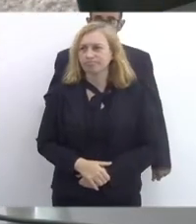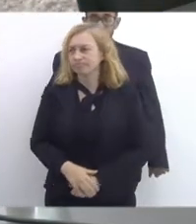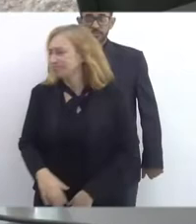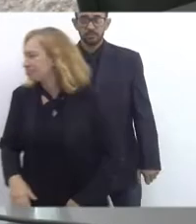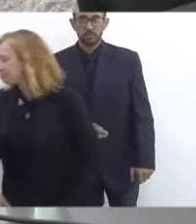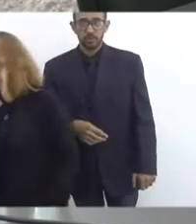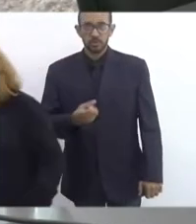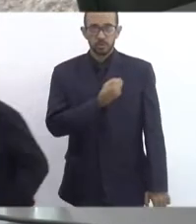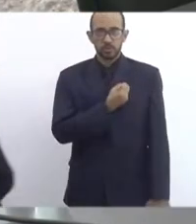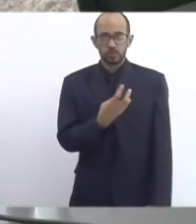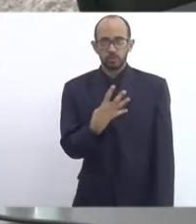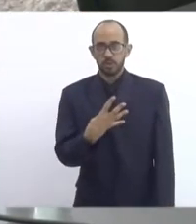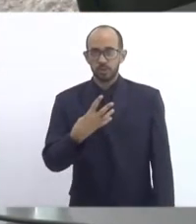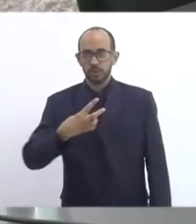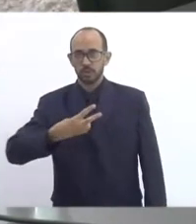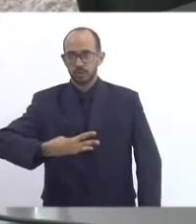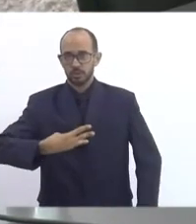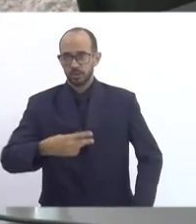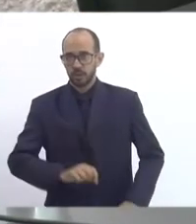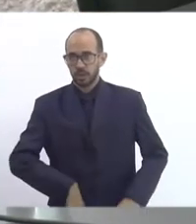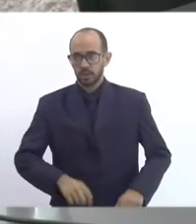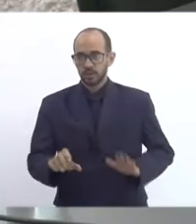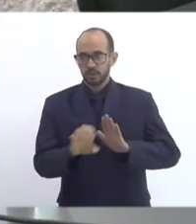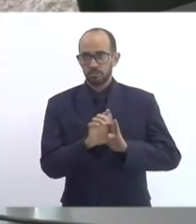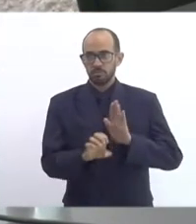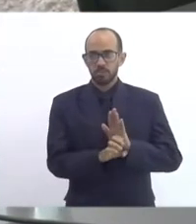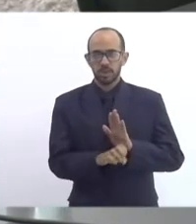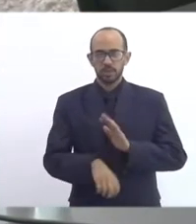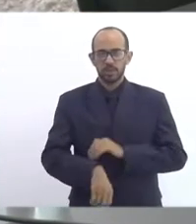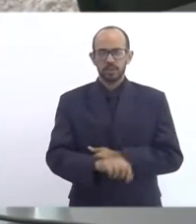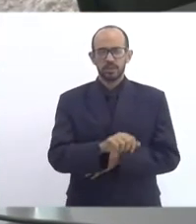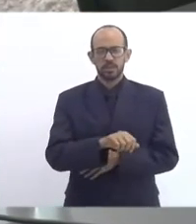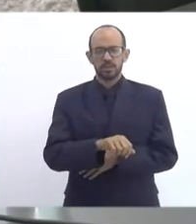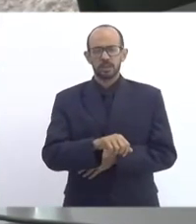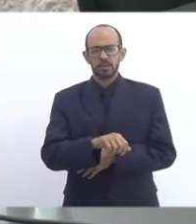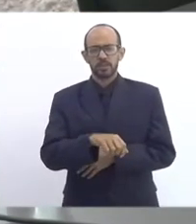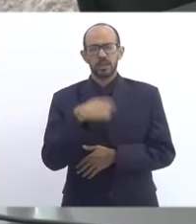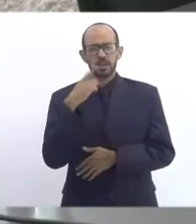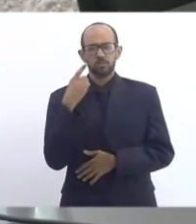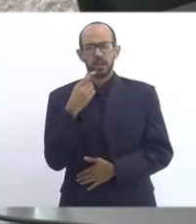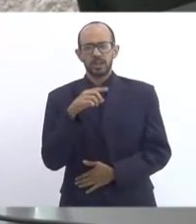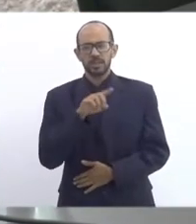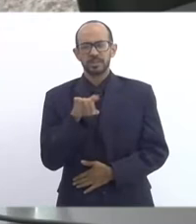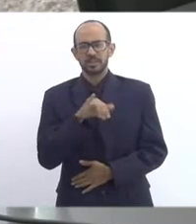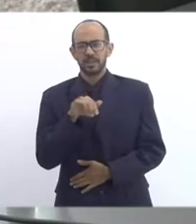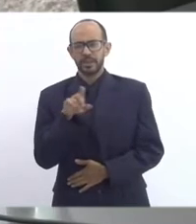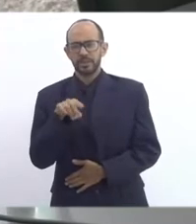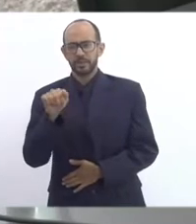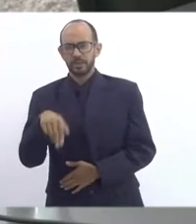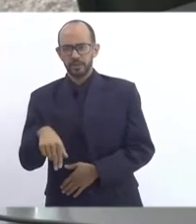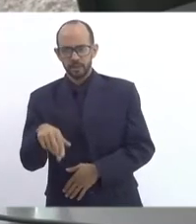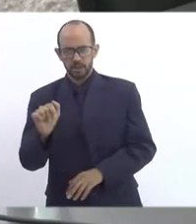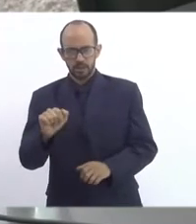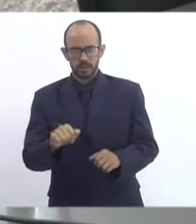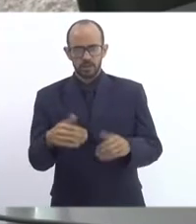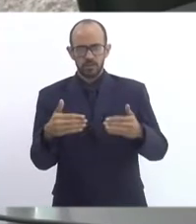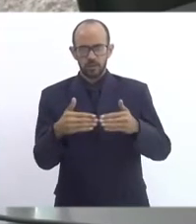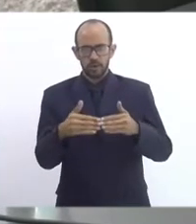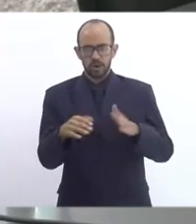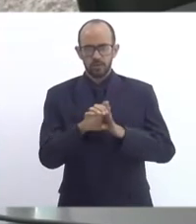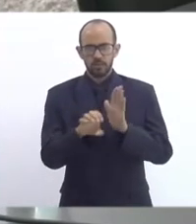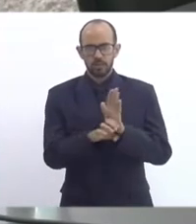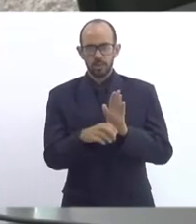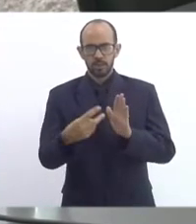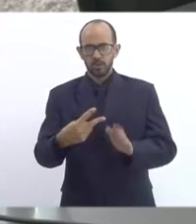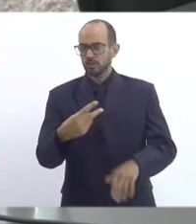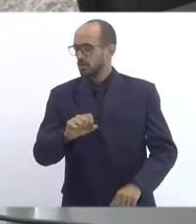43, emendas de plenário, projeto de lei 1527-2016, autoria do deputado Zeidan, parecer favorável com subemenda, emenda 2, prejudicada,